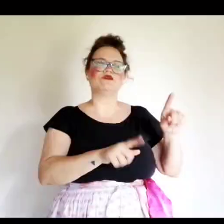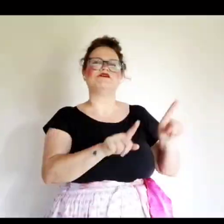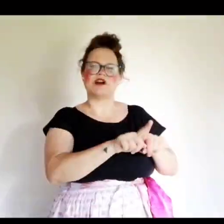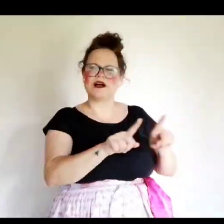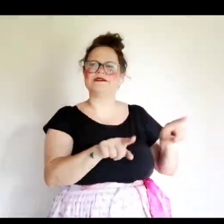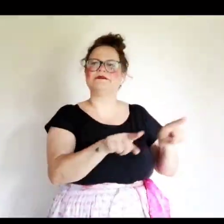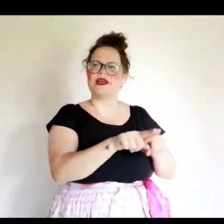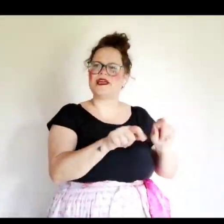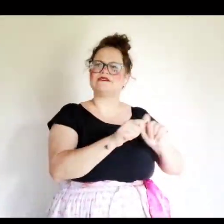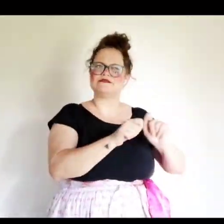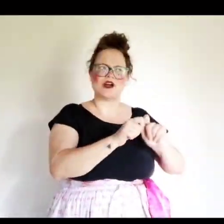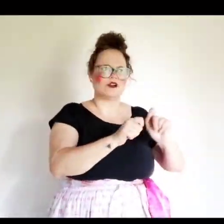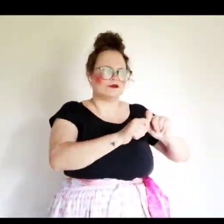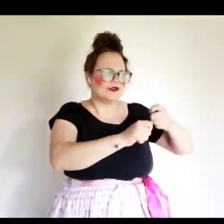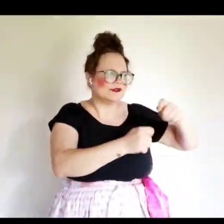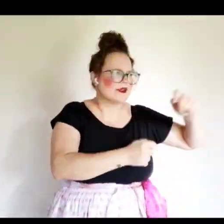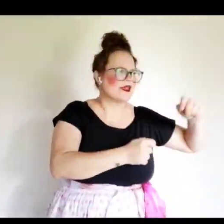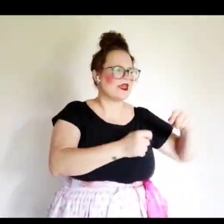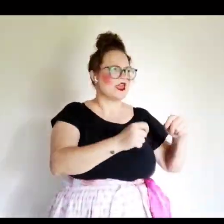alguns adereços.